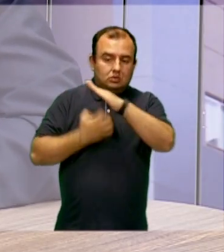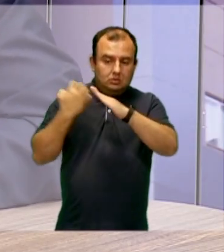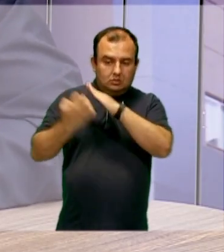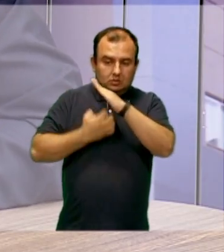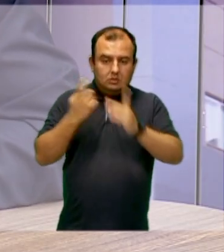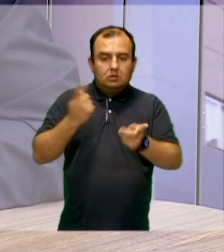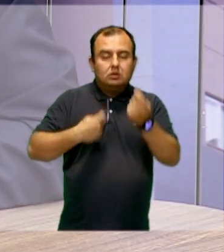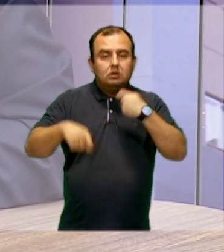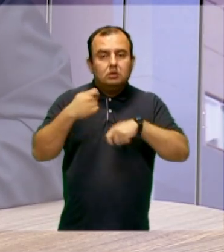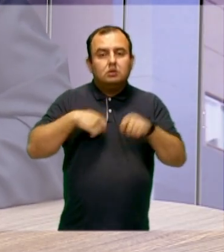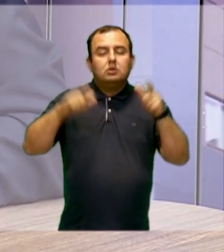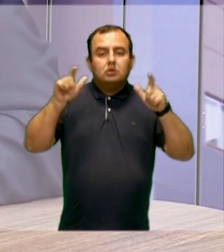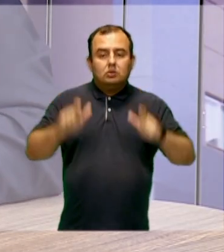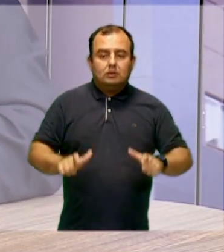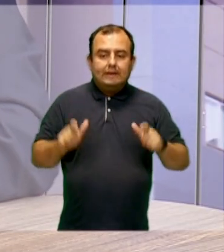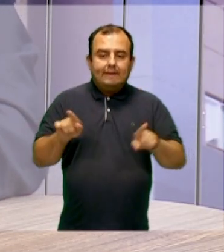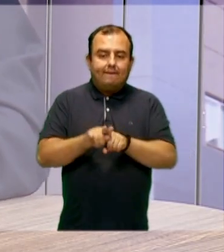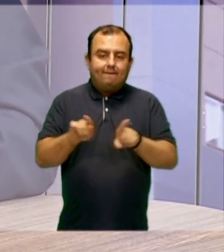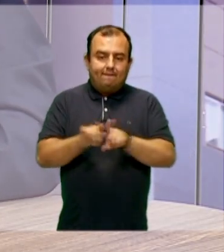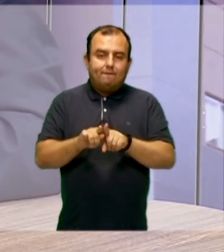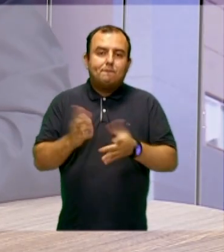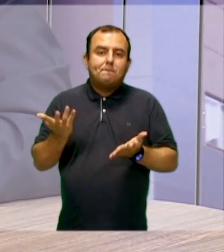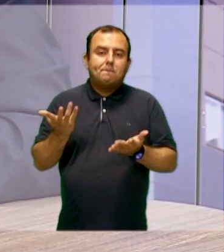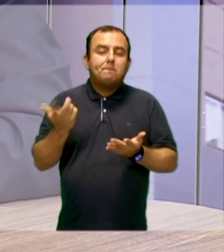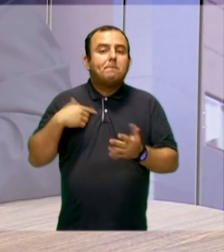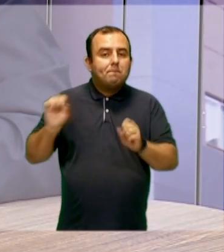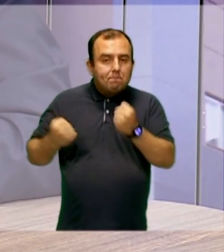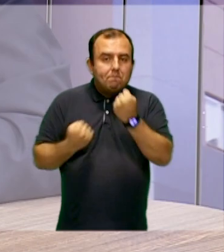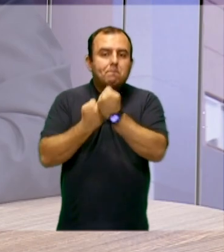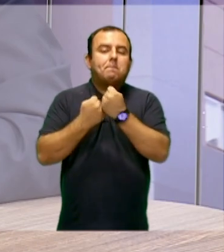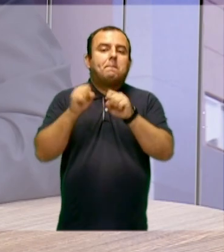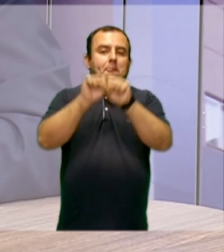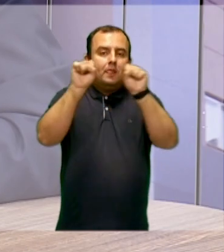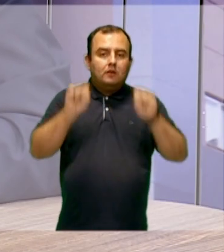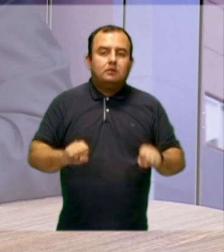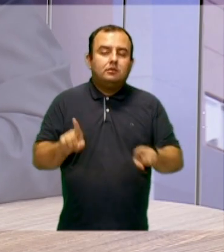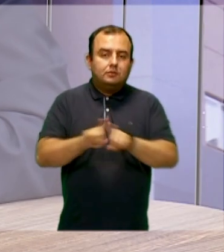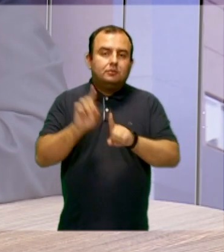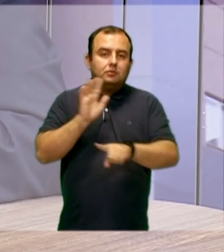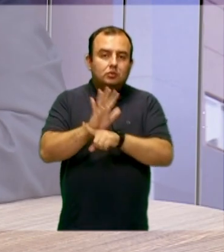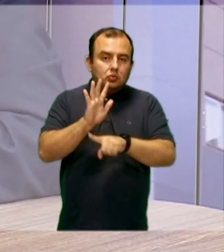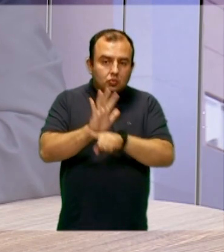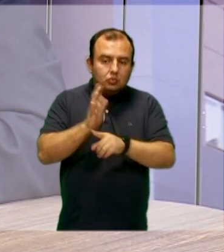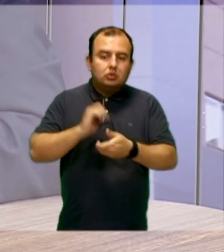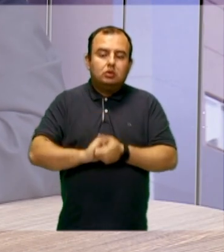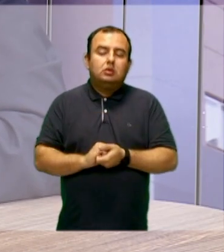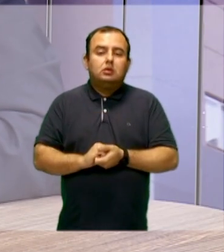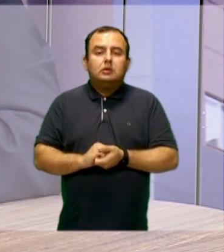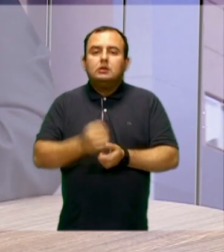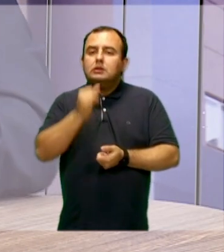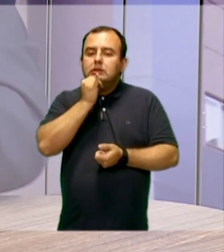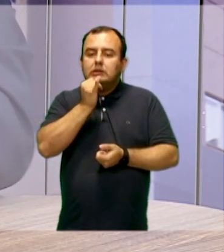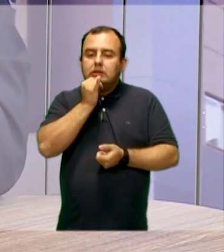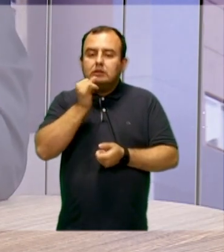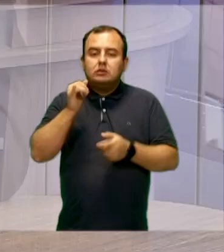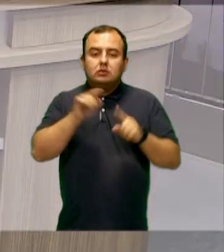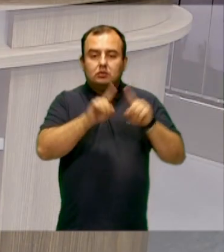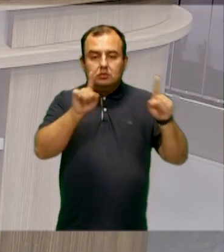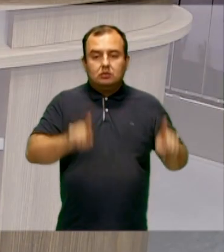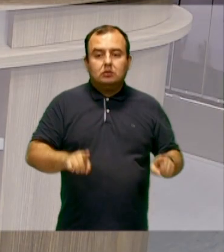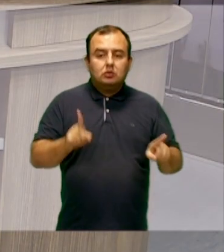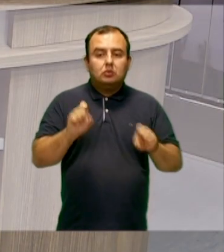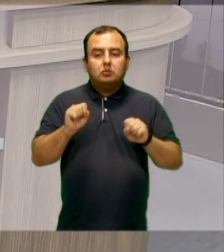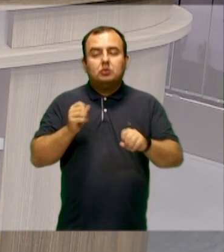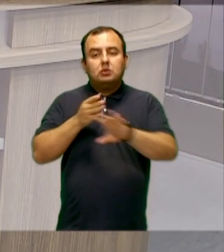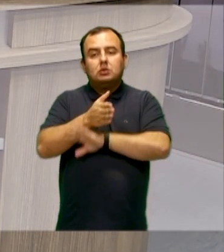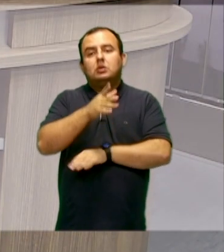que administra o espaço, porque ela oferece hoje um suporte, o sistema dá para auxiliar nisso, né? Então, por exemplo, você como servidora hoje, você pode